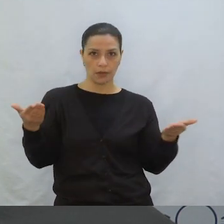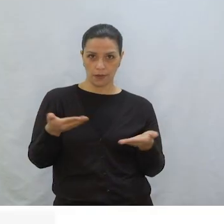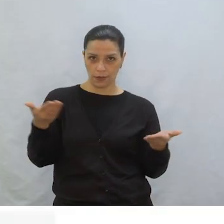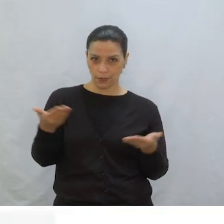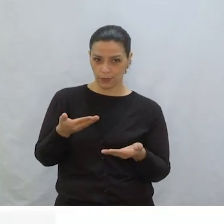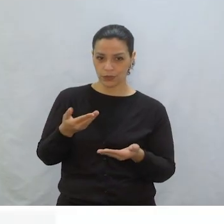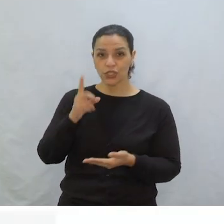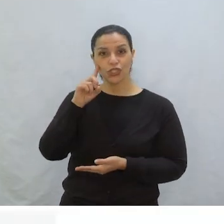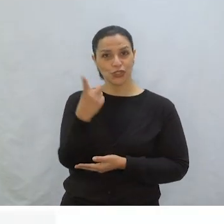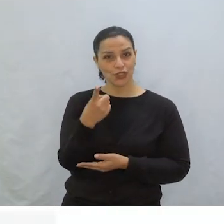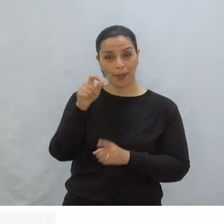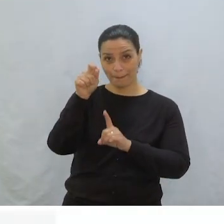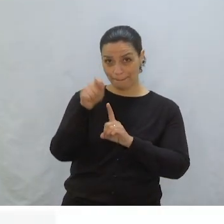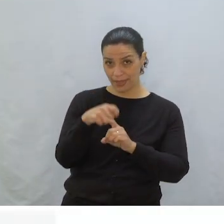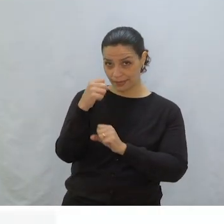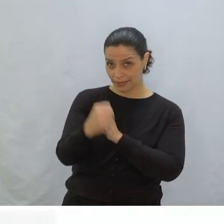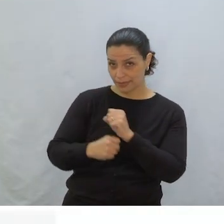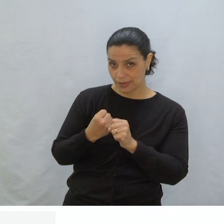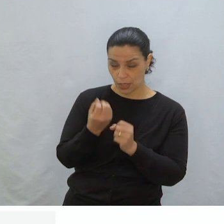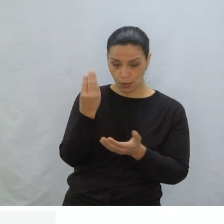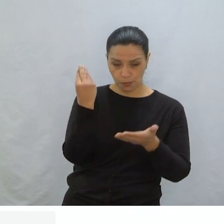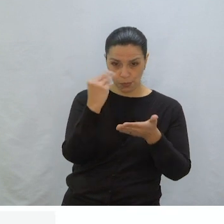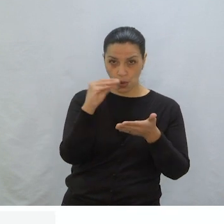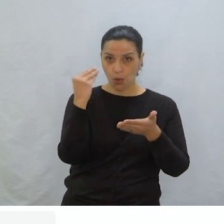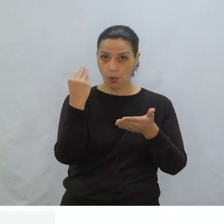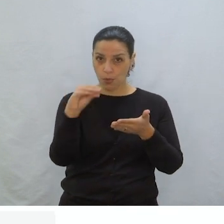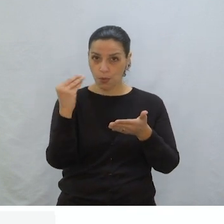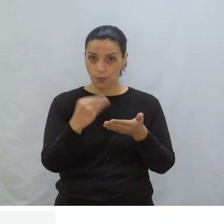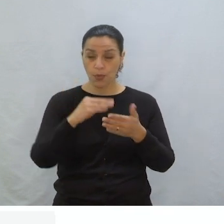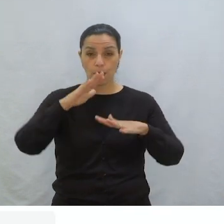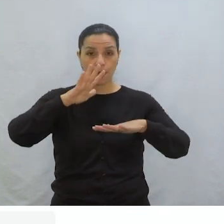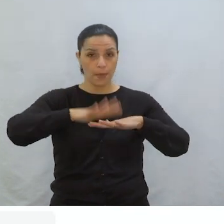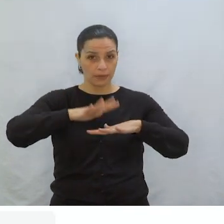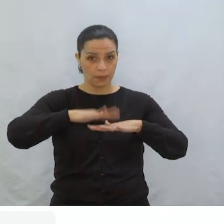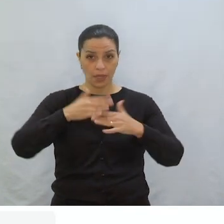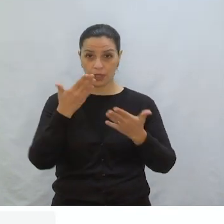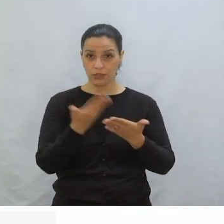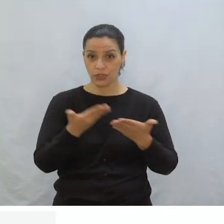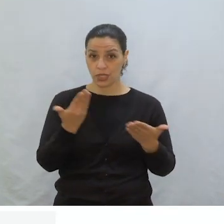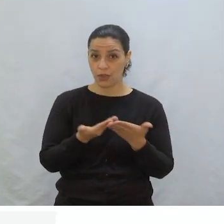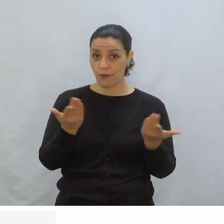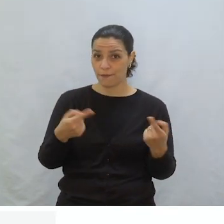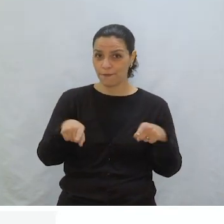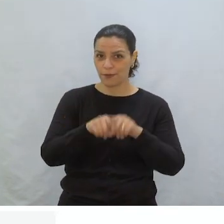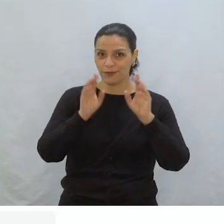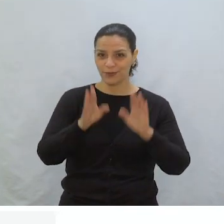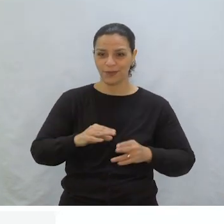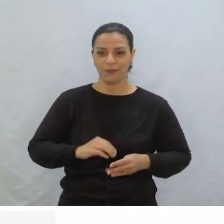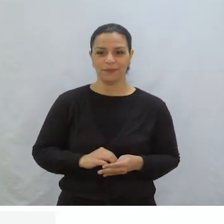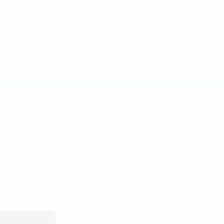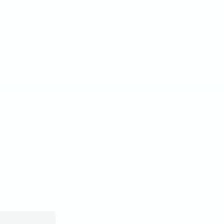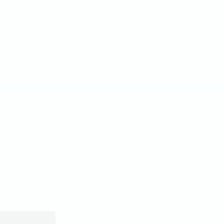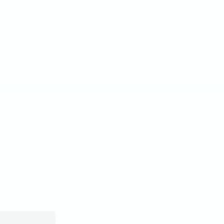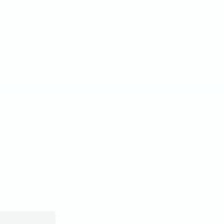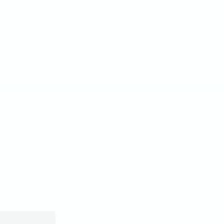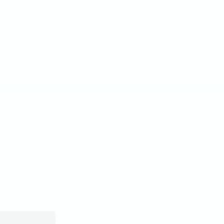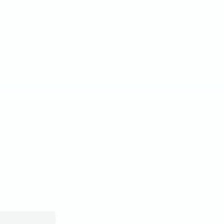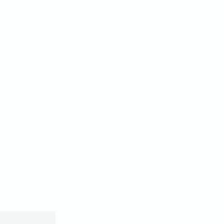data de hoje, dia, mês e ano, aula de matemática e já já eu volto.